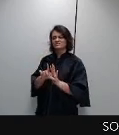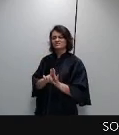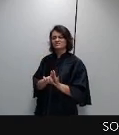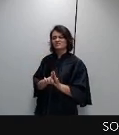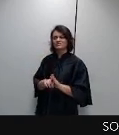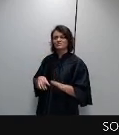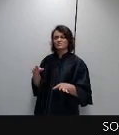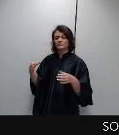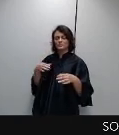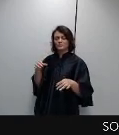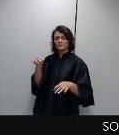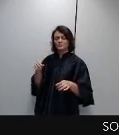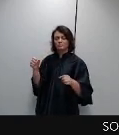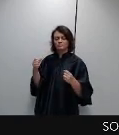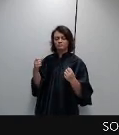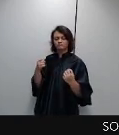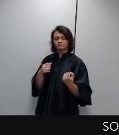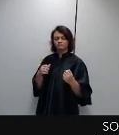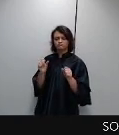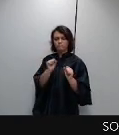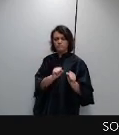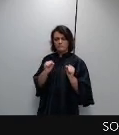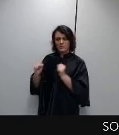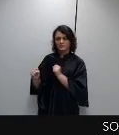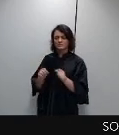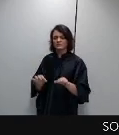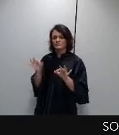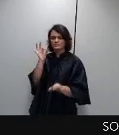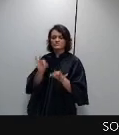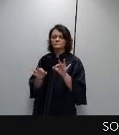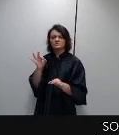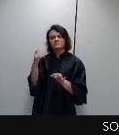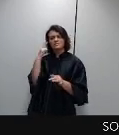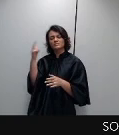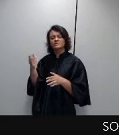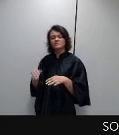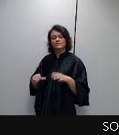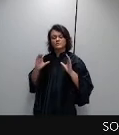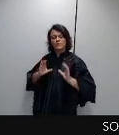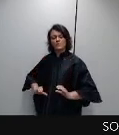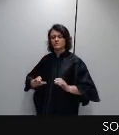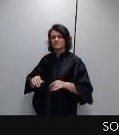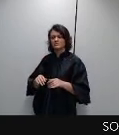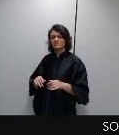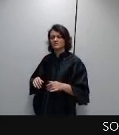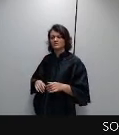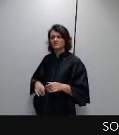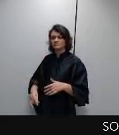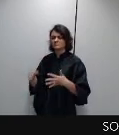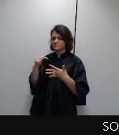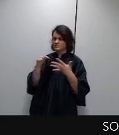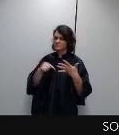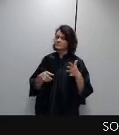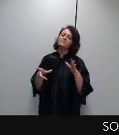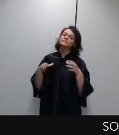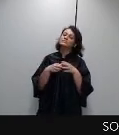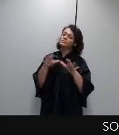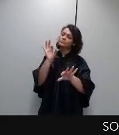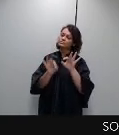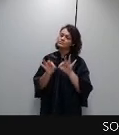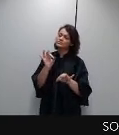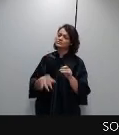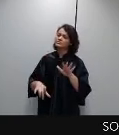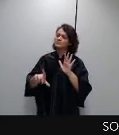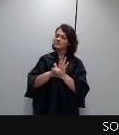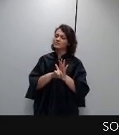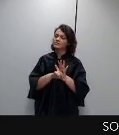Akira administrado que pautou seu comportamento resido as respectivas consequências jurídicas da Lei vigente